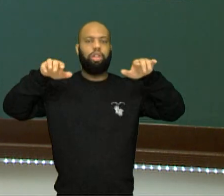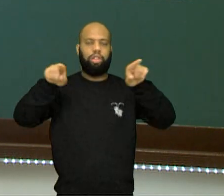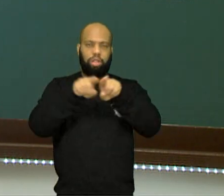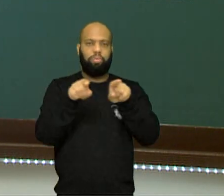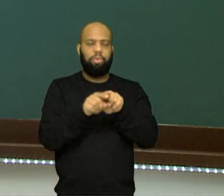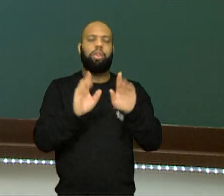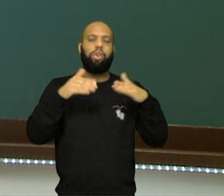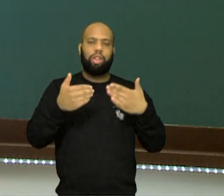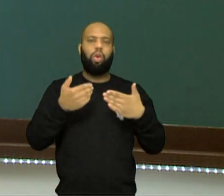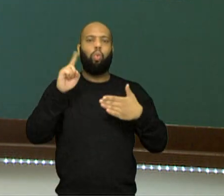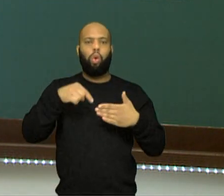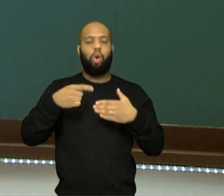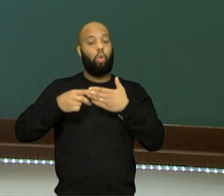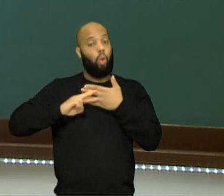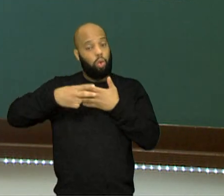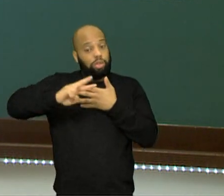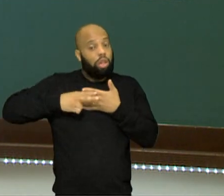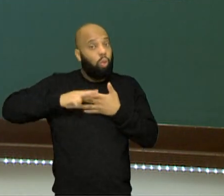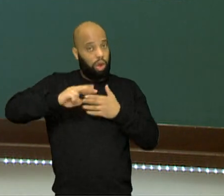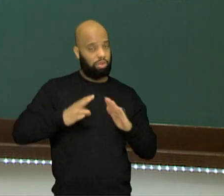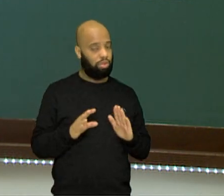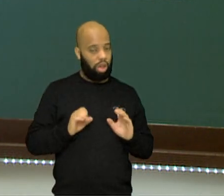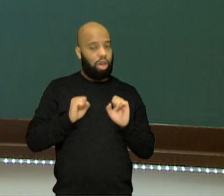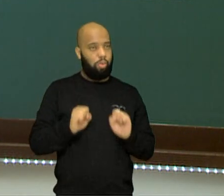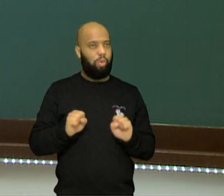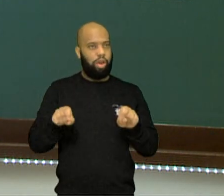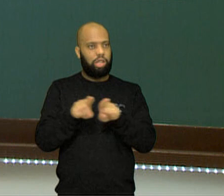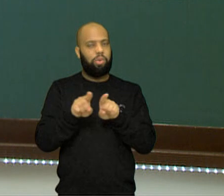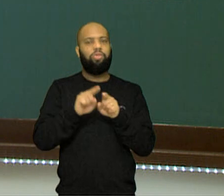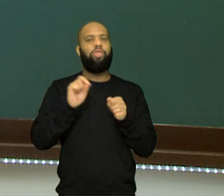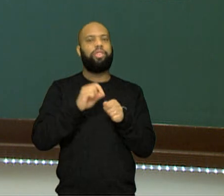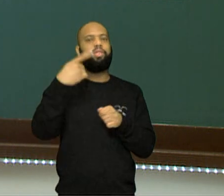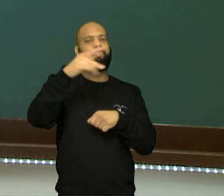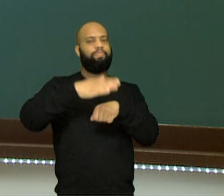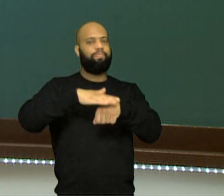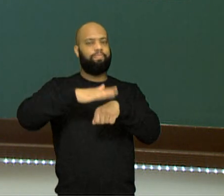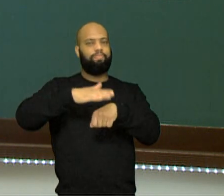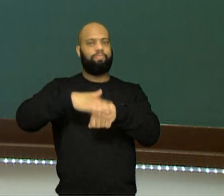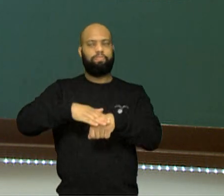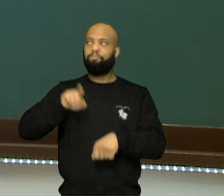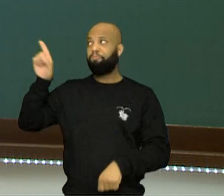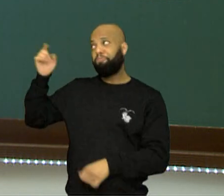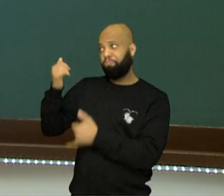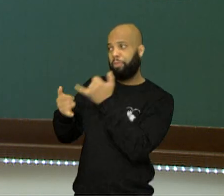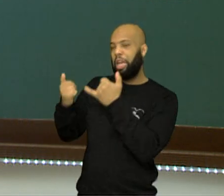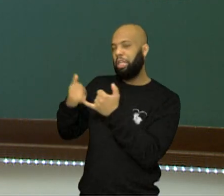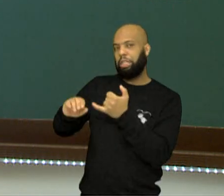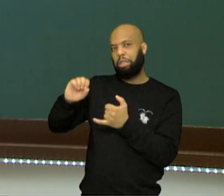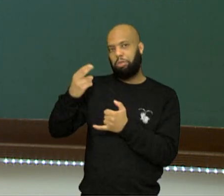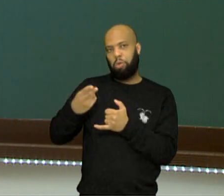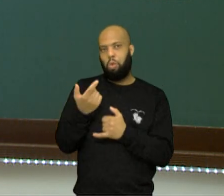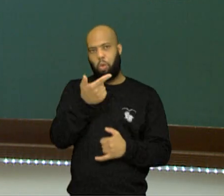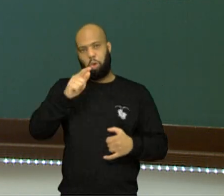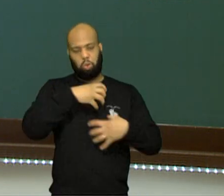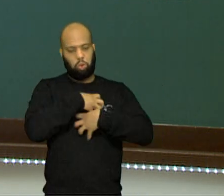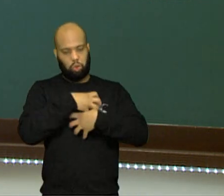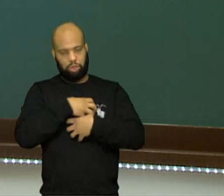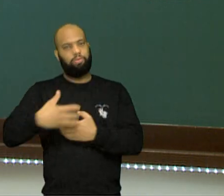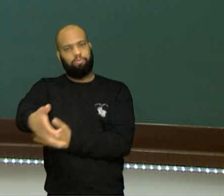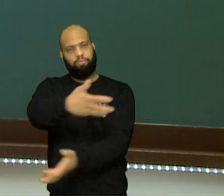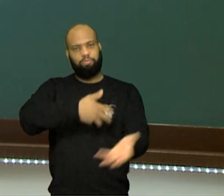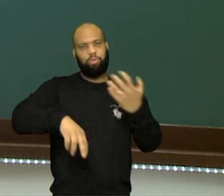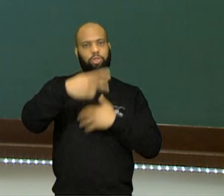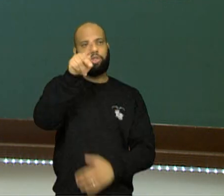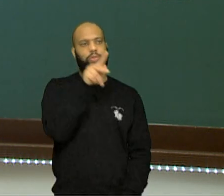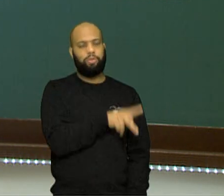do outro, e aí vocês podem depois finalizar e construir o cartaz de vocês ali e socializar com o professor de vocês